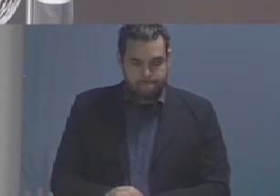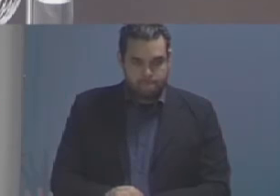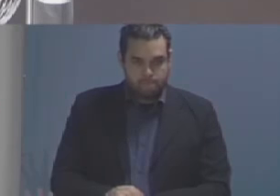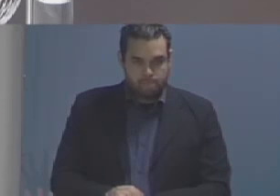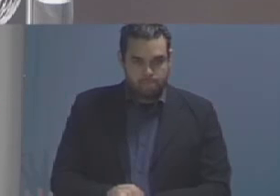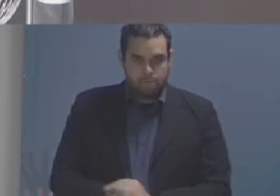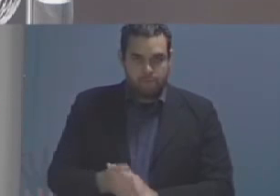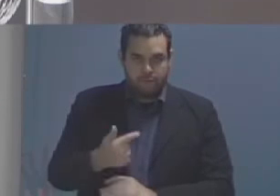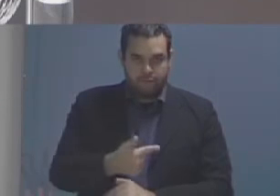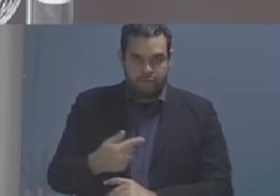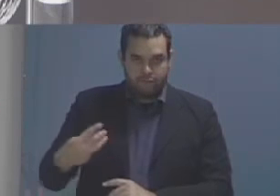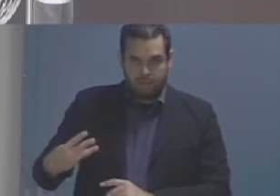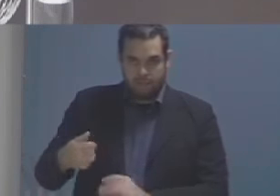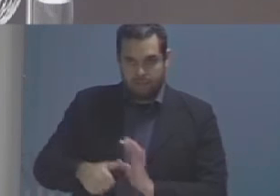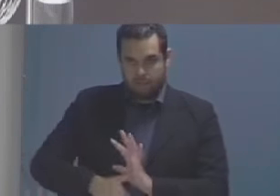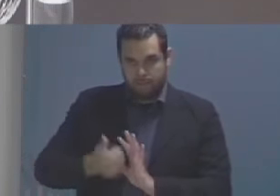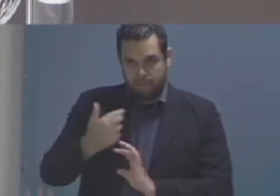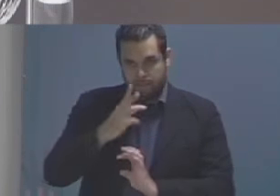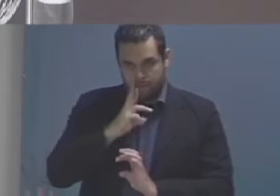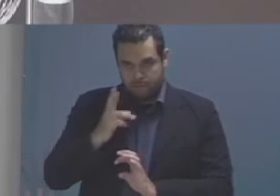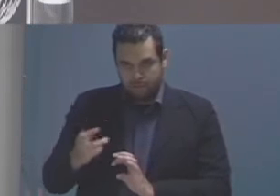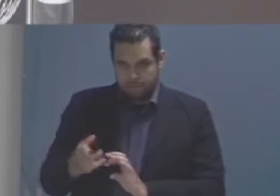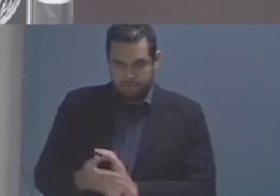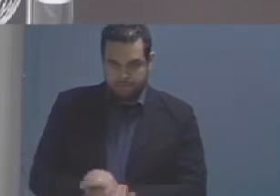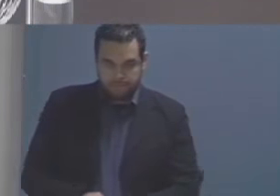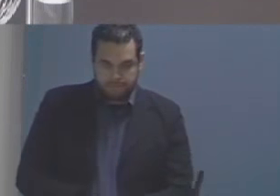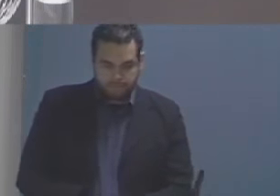Candidato da chapa 23 é o primeiro a responder.